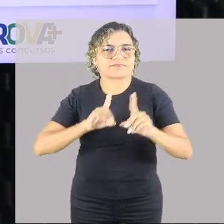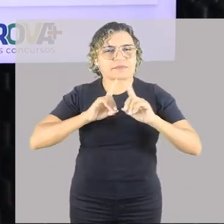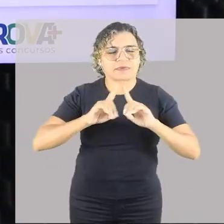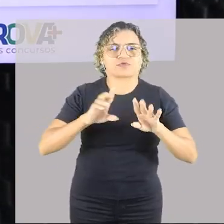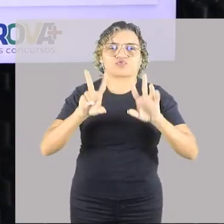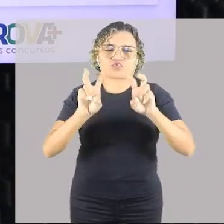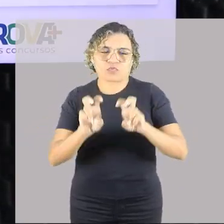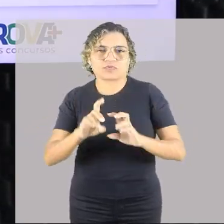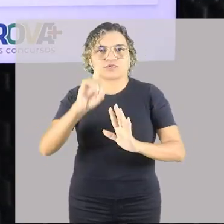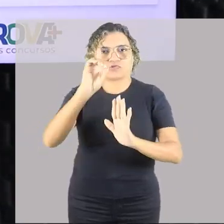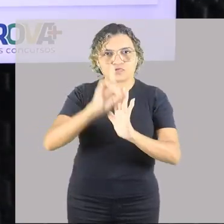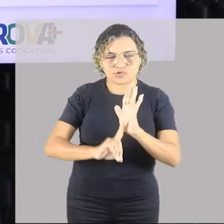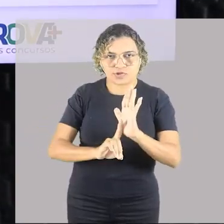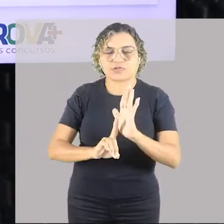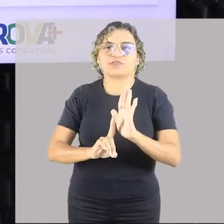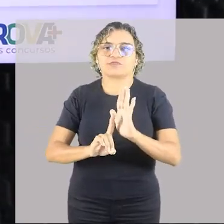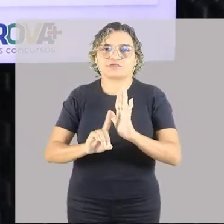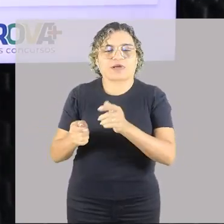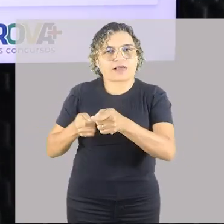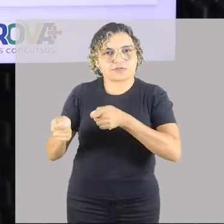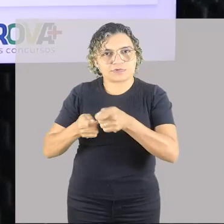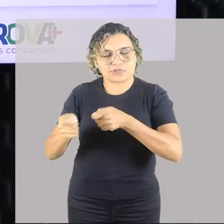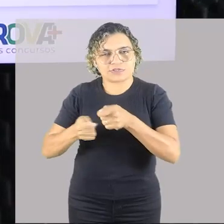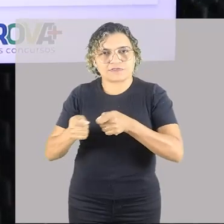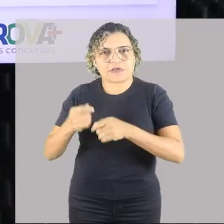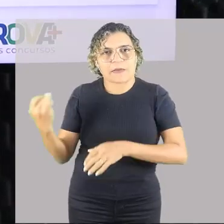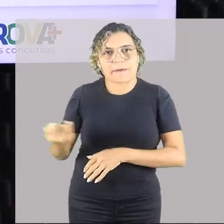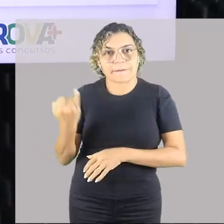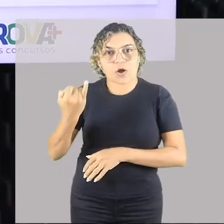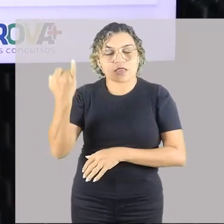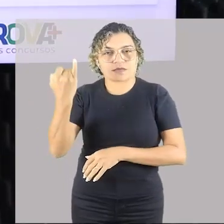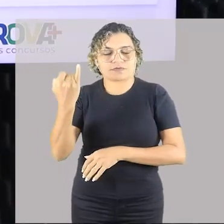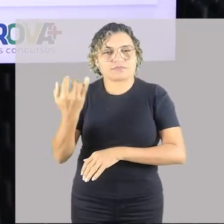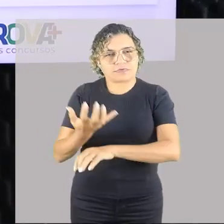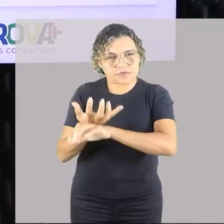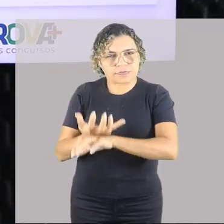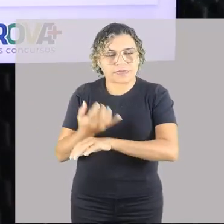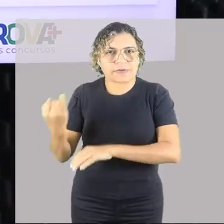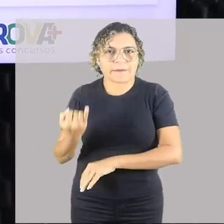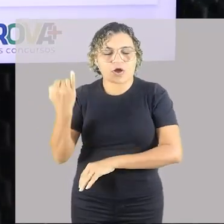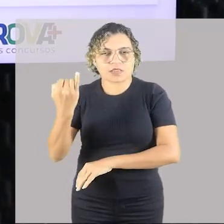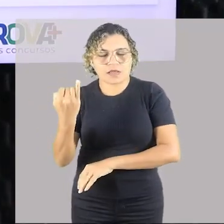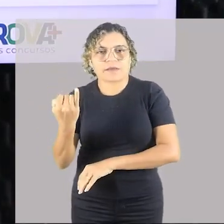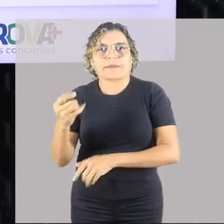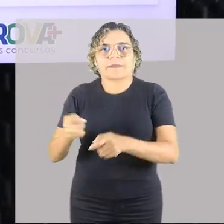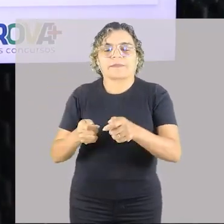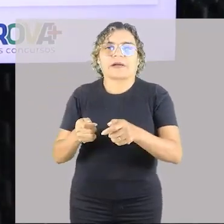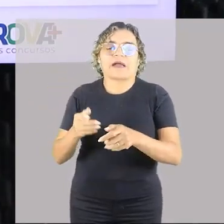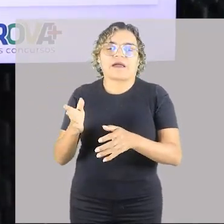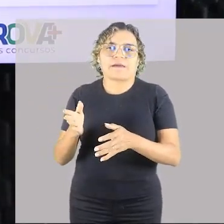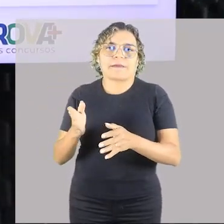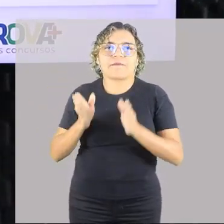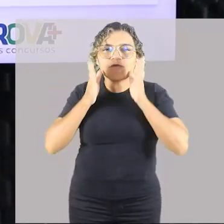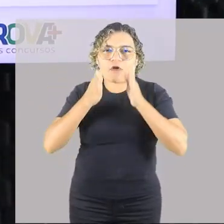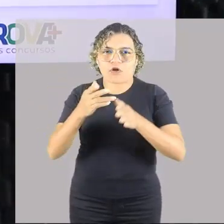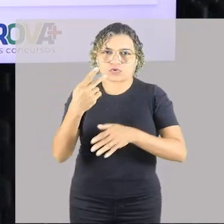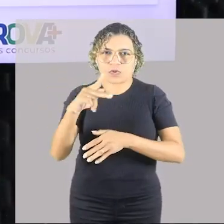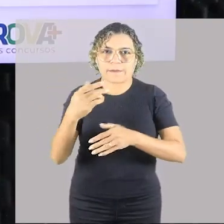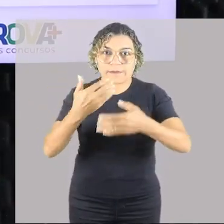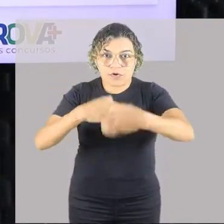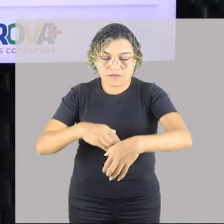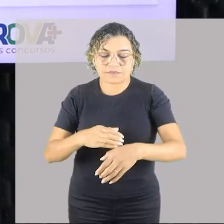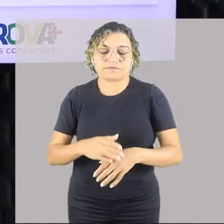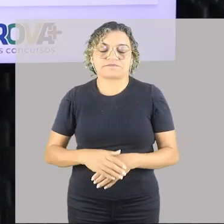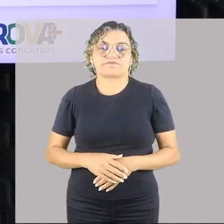direito administrativo, essa disciplina importante do direito público, importante para a sua prova, importante para a sua atuação. Hoje a